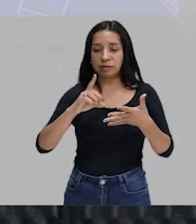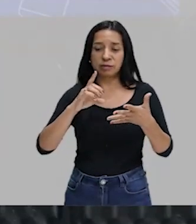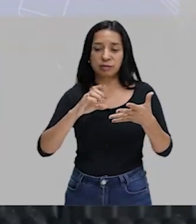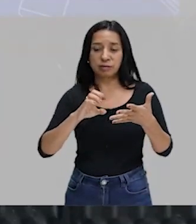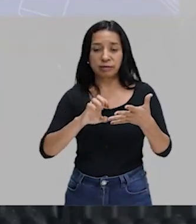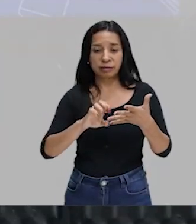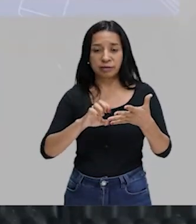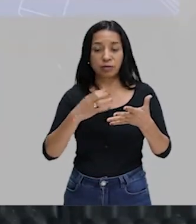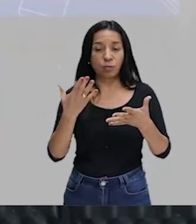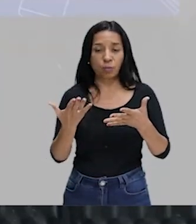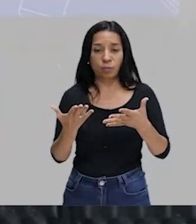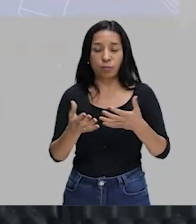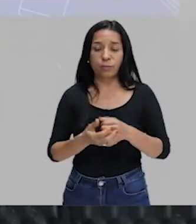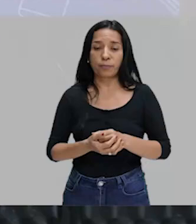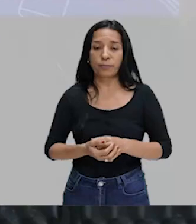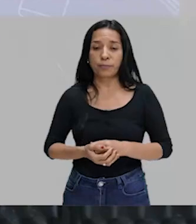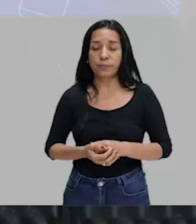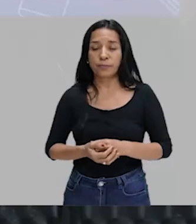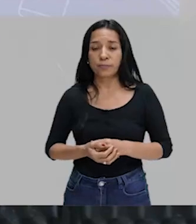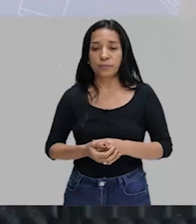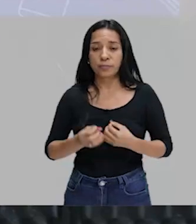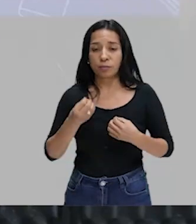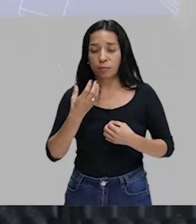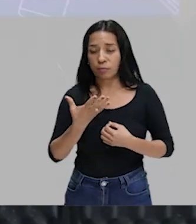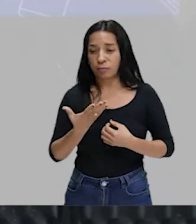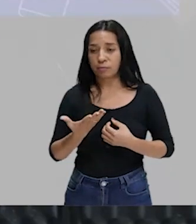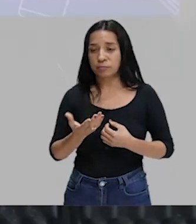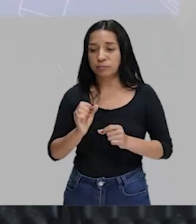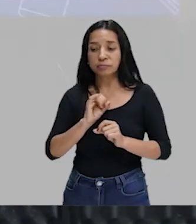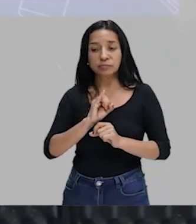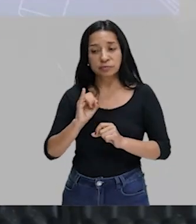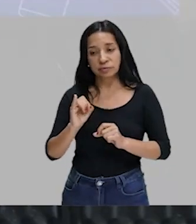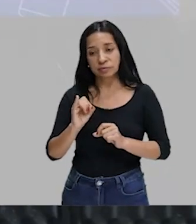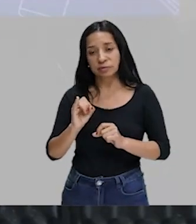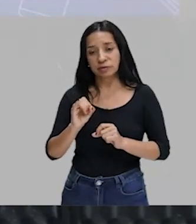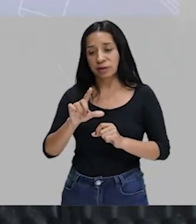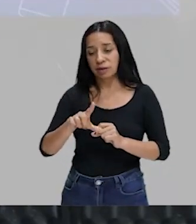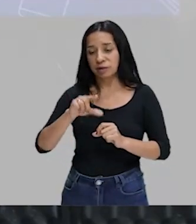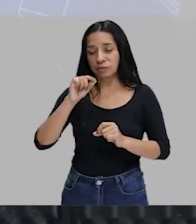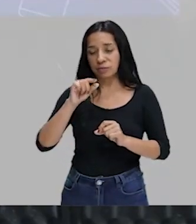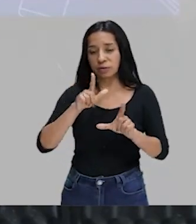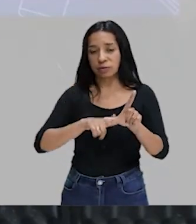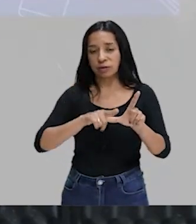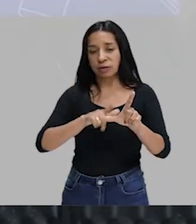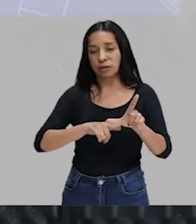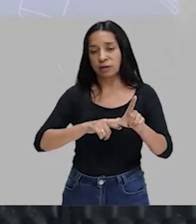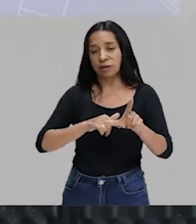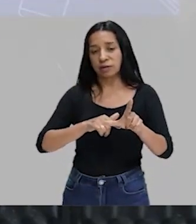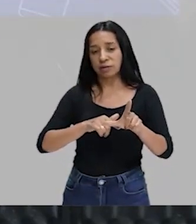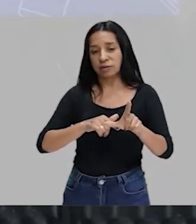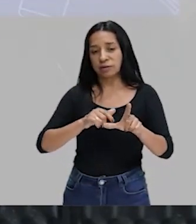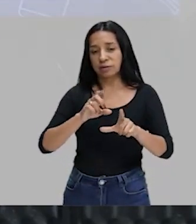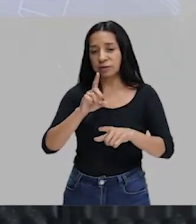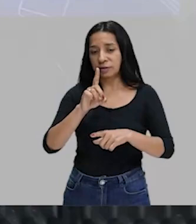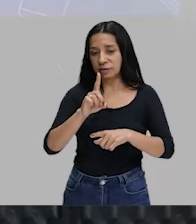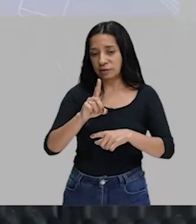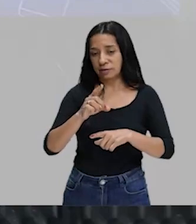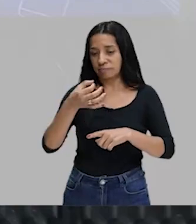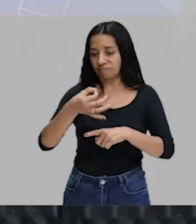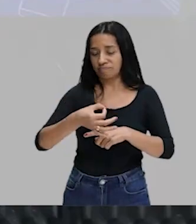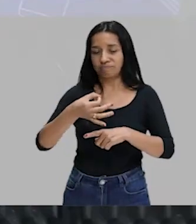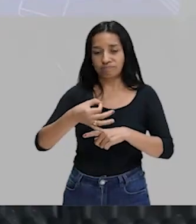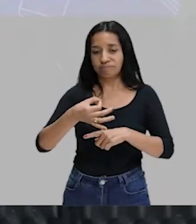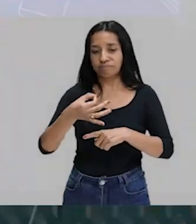oxigênio, certo? Bom, se você disse que é o ferro, você acertou. Muito